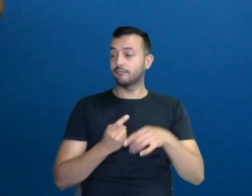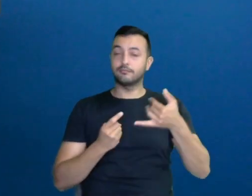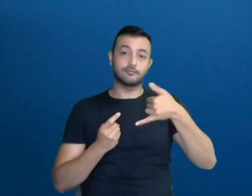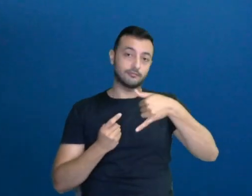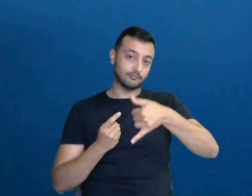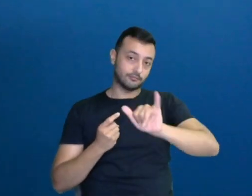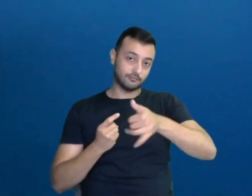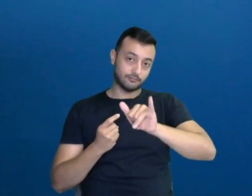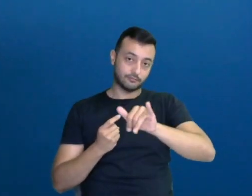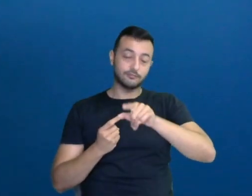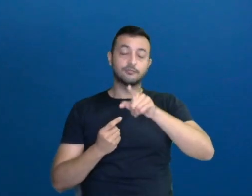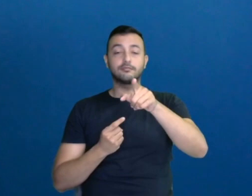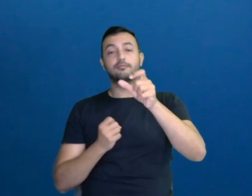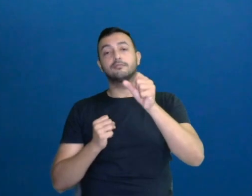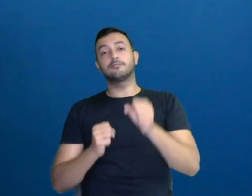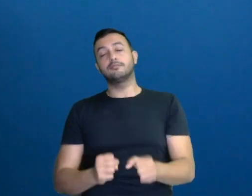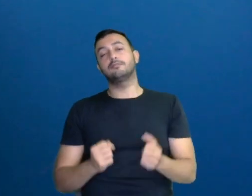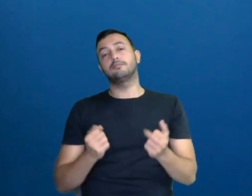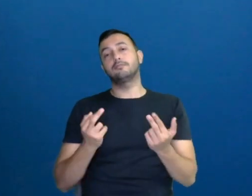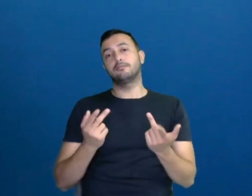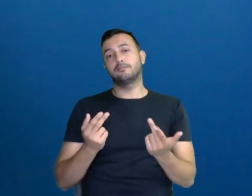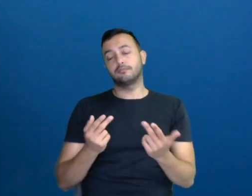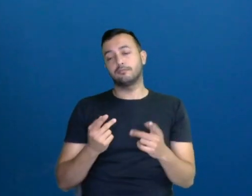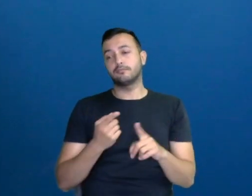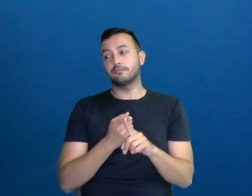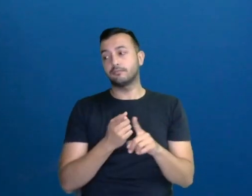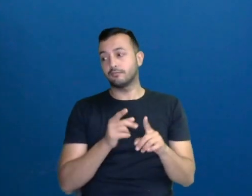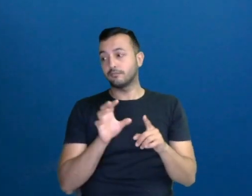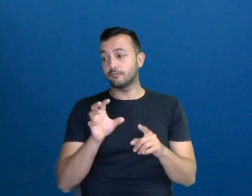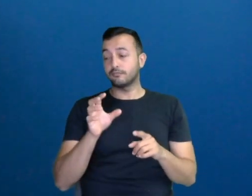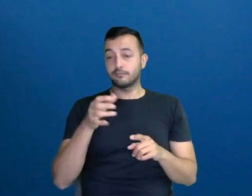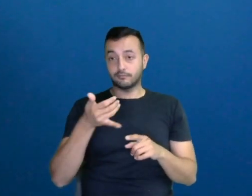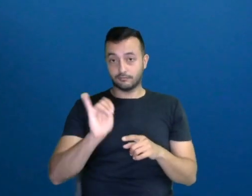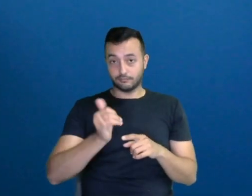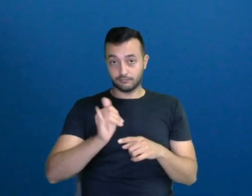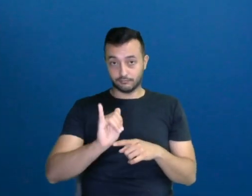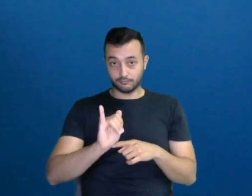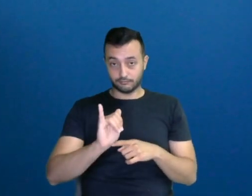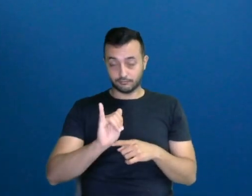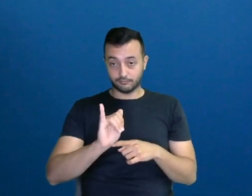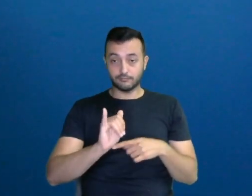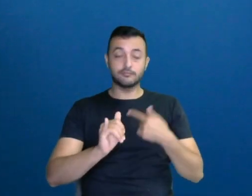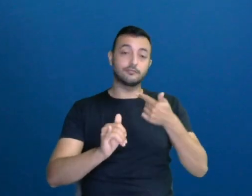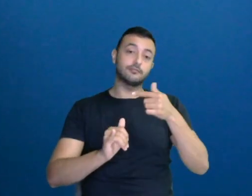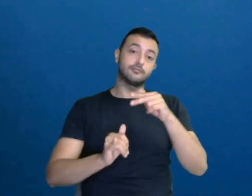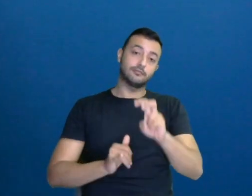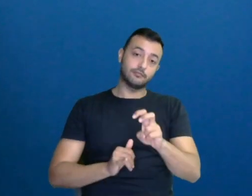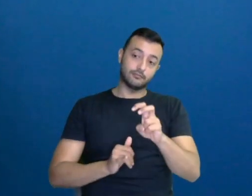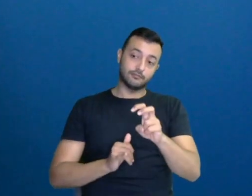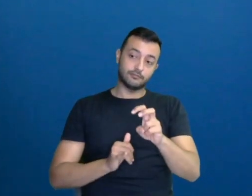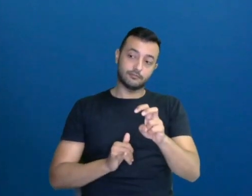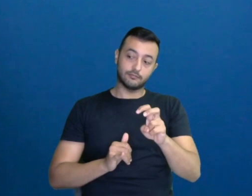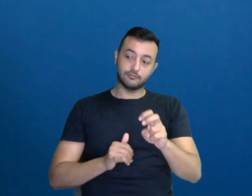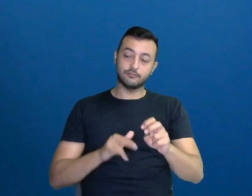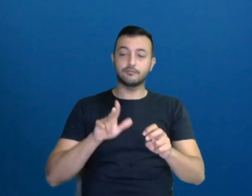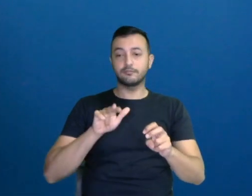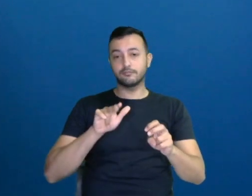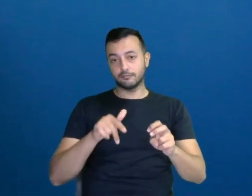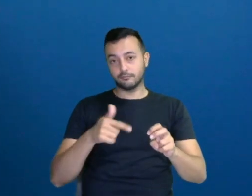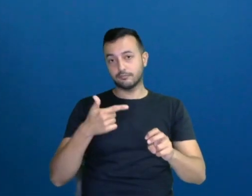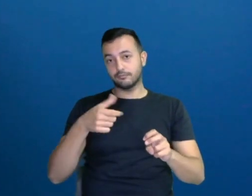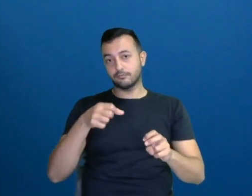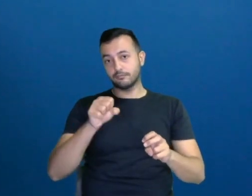y, você faz a mesma ideia, agora pegando y sobre 25 igual